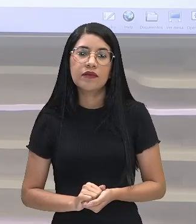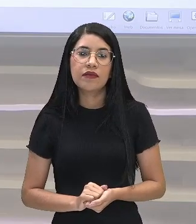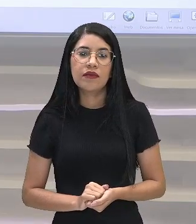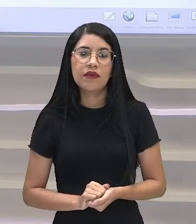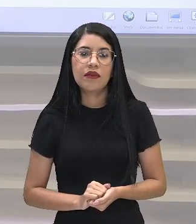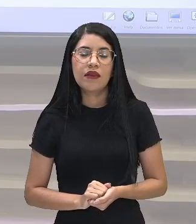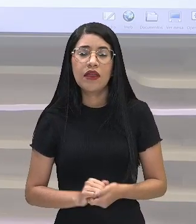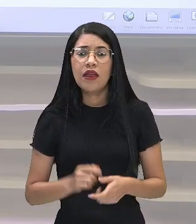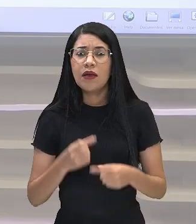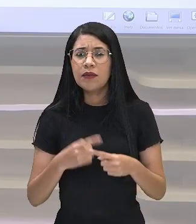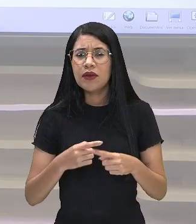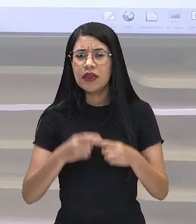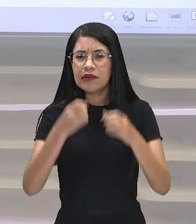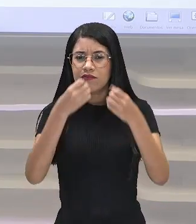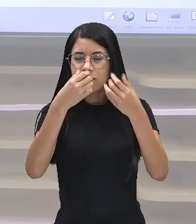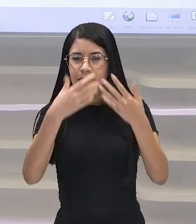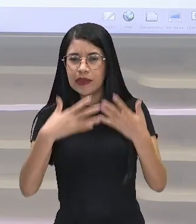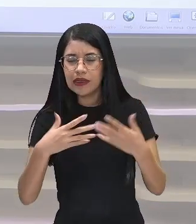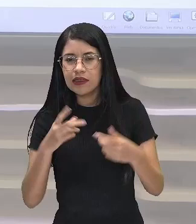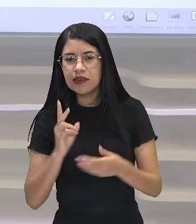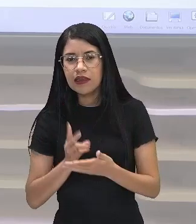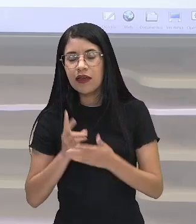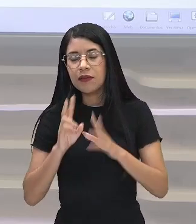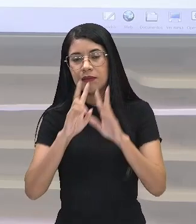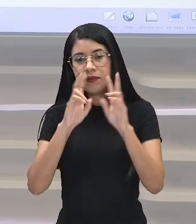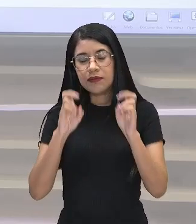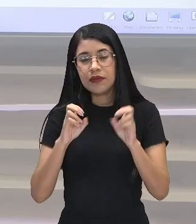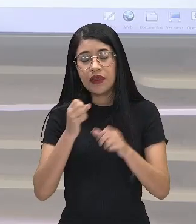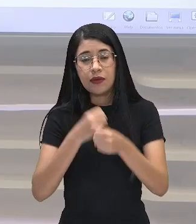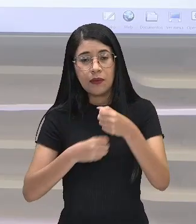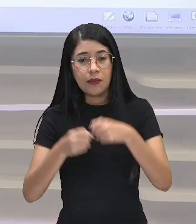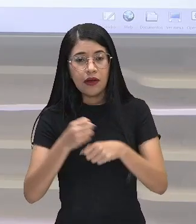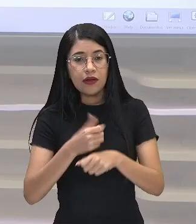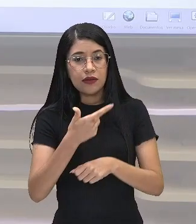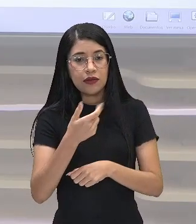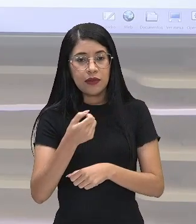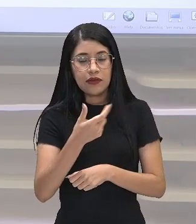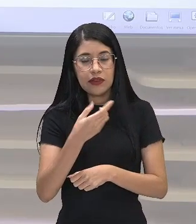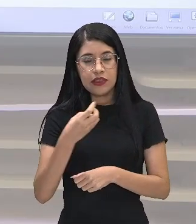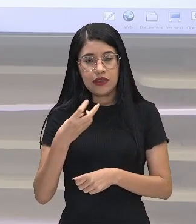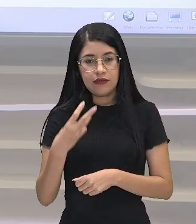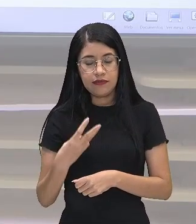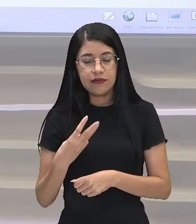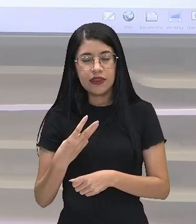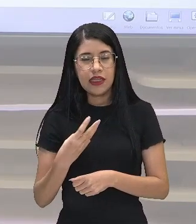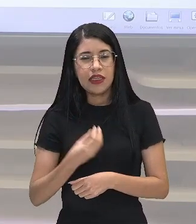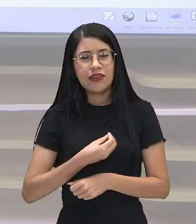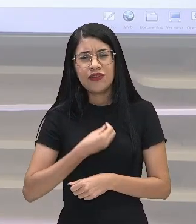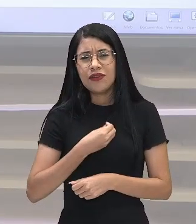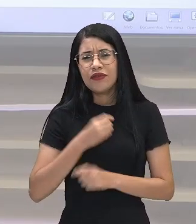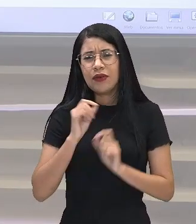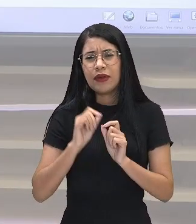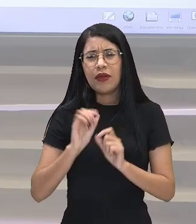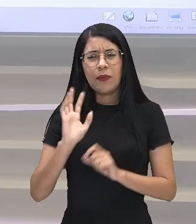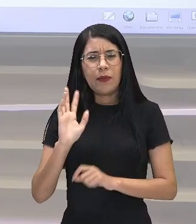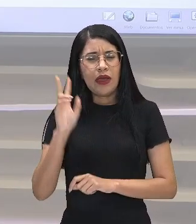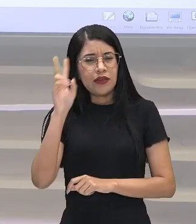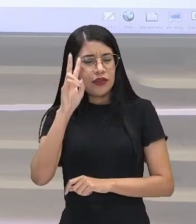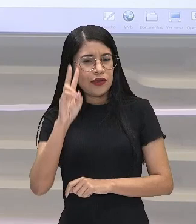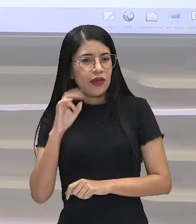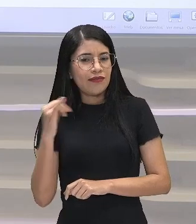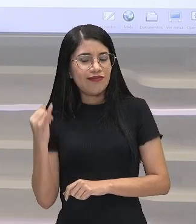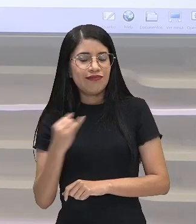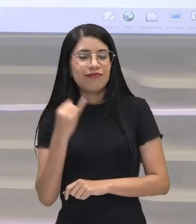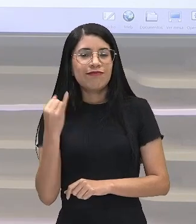falando bastante disso? Em 2023, nós vivemos um episódio que foi histórico na nossa